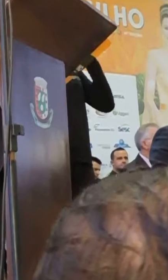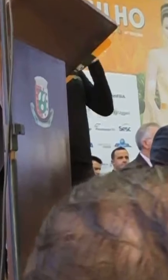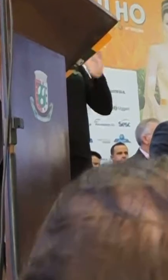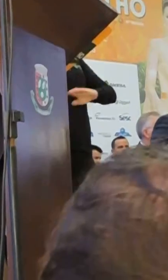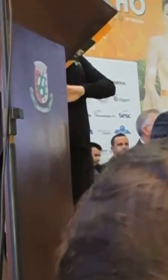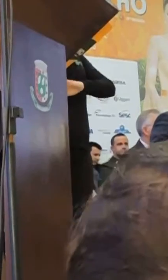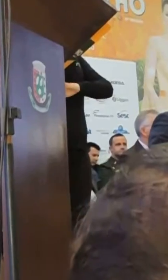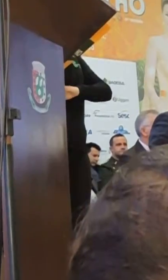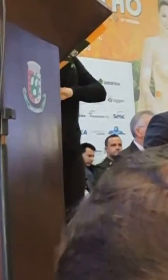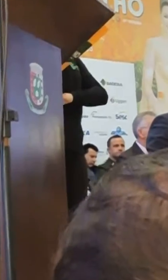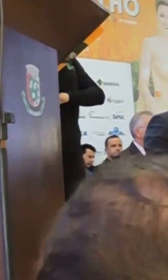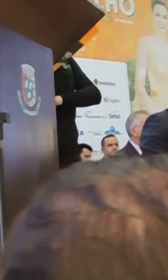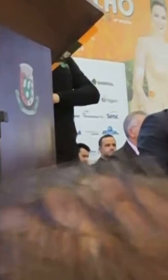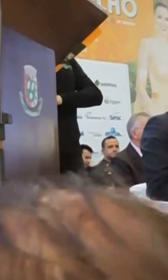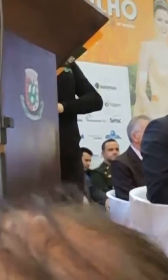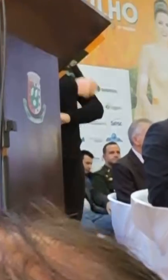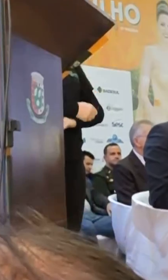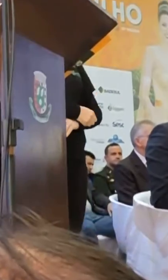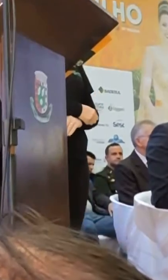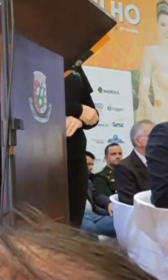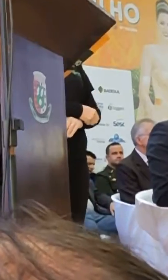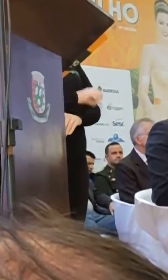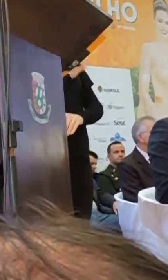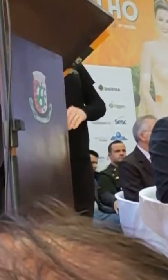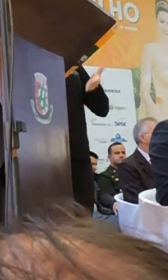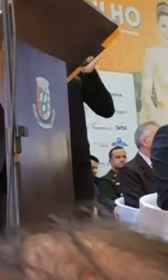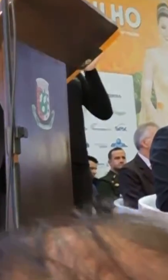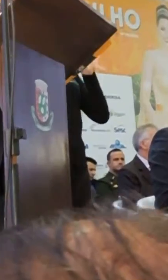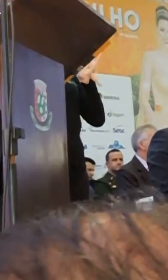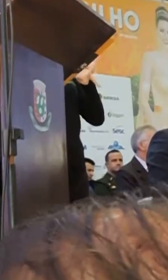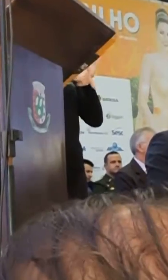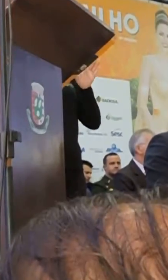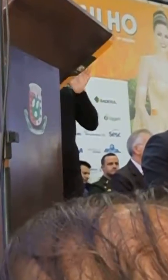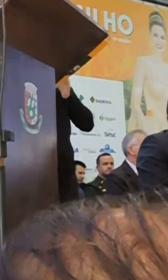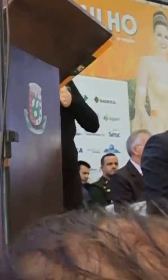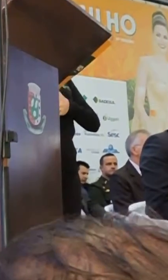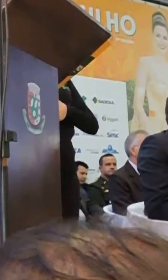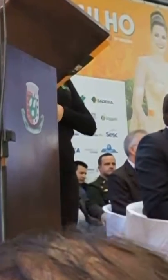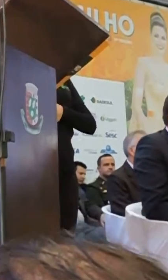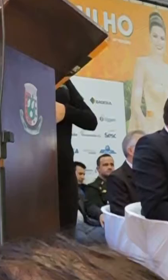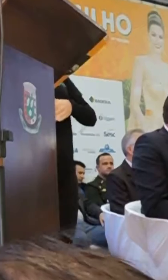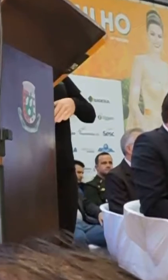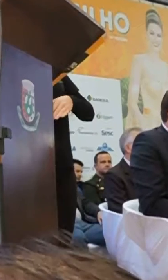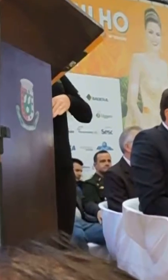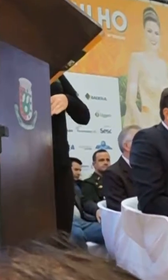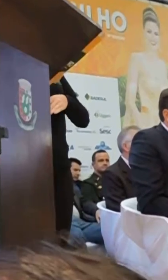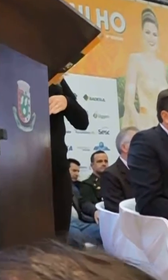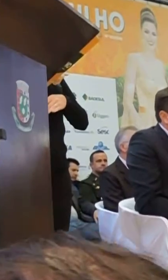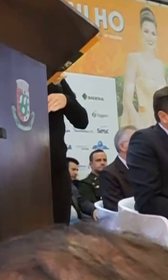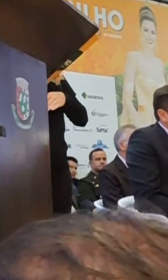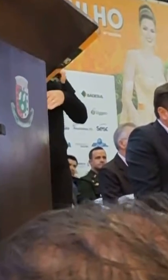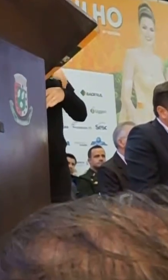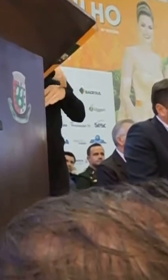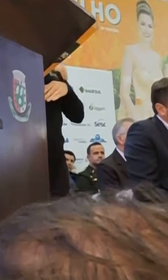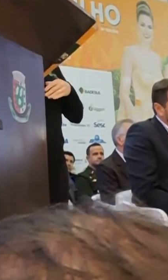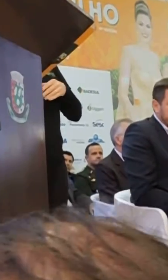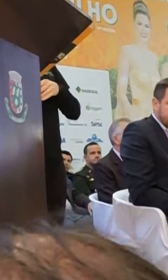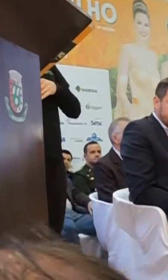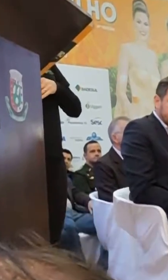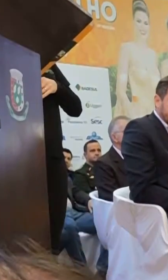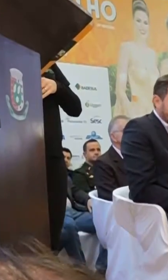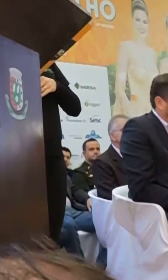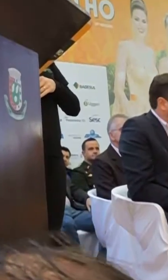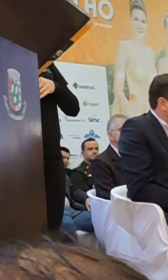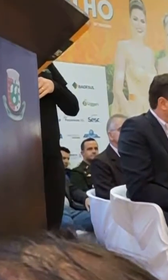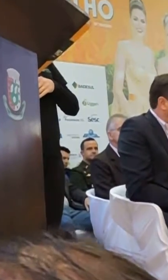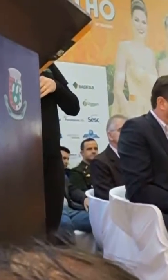nosso grande banco do Estado. Só depois é que fui chamado pelo saudoso Adroaldo Loureiro